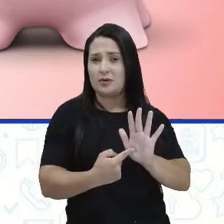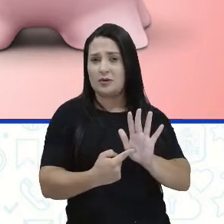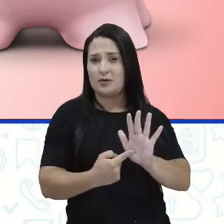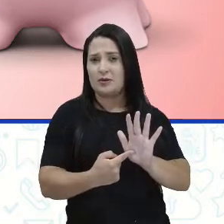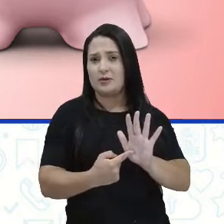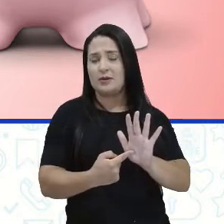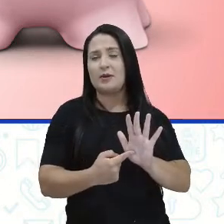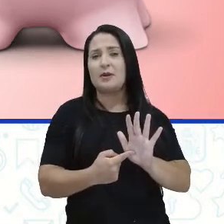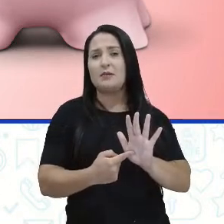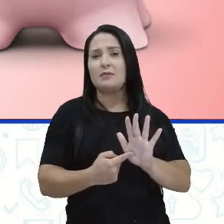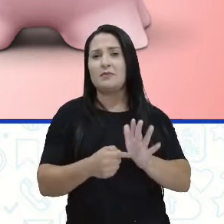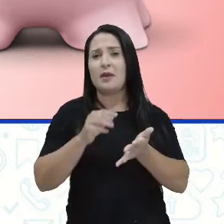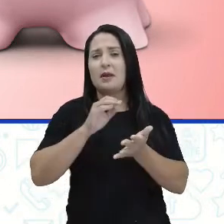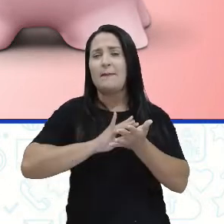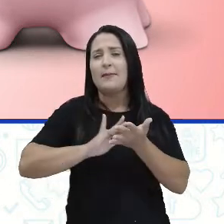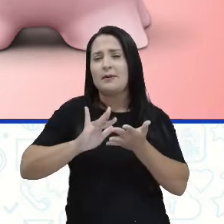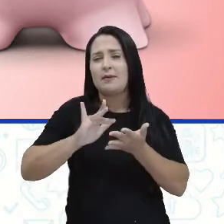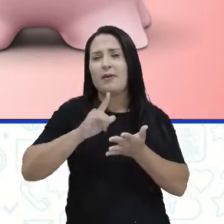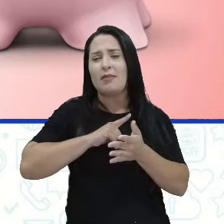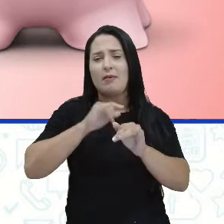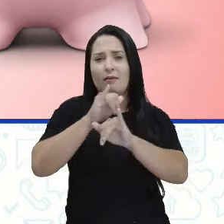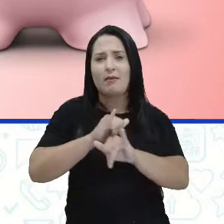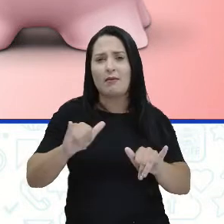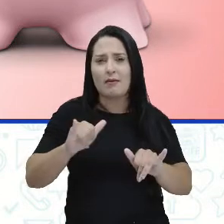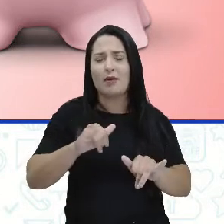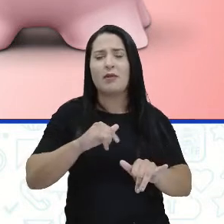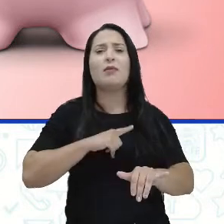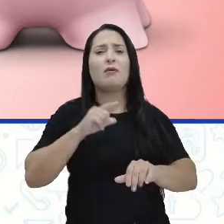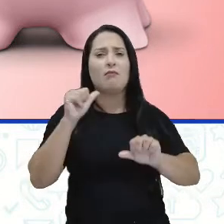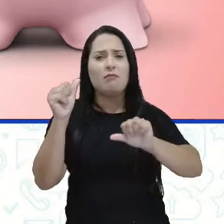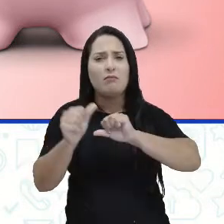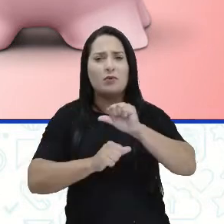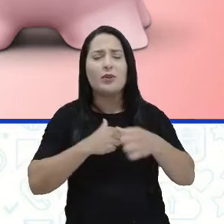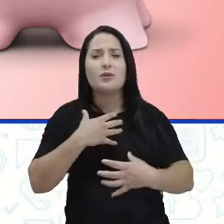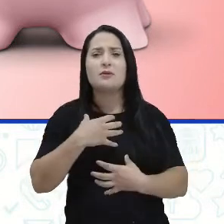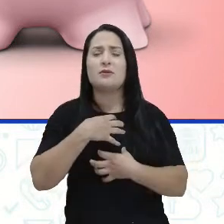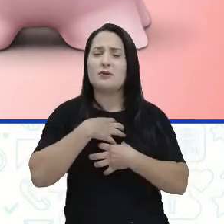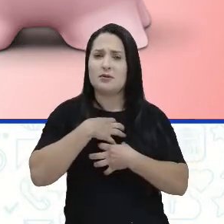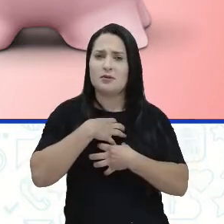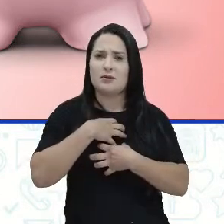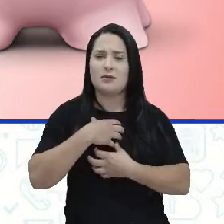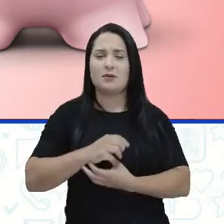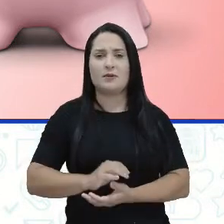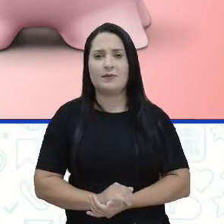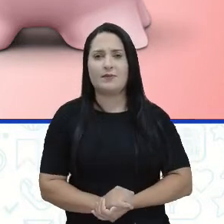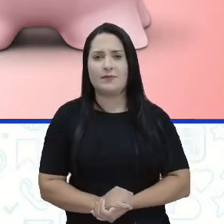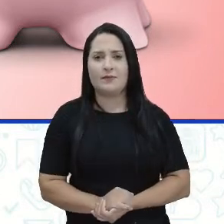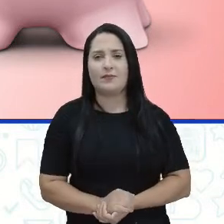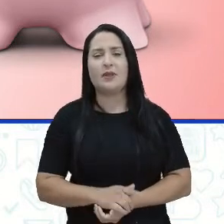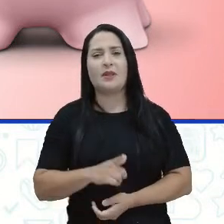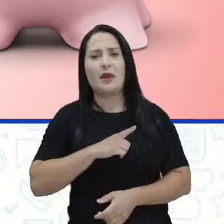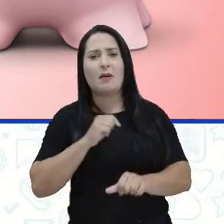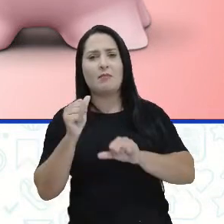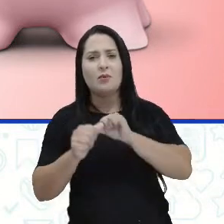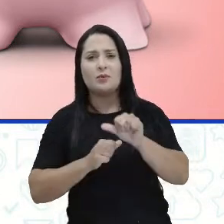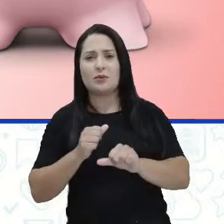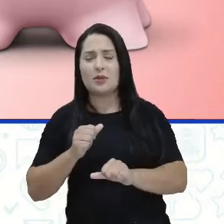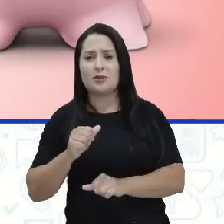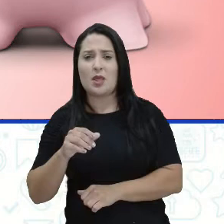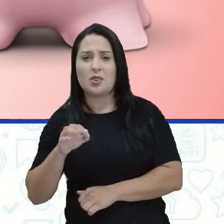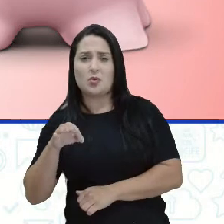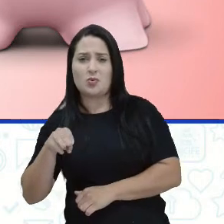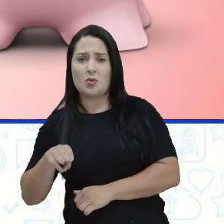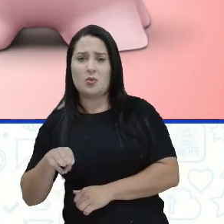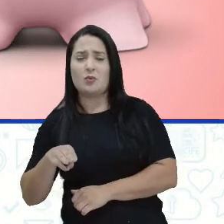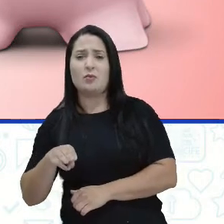ora proferida. Então, sim, a gente vai ter uma mudança de sentido, uma mudança de entonação também, uma